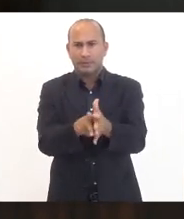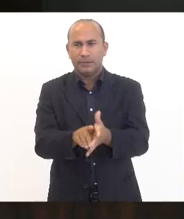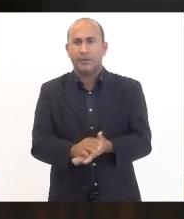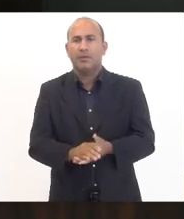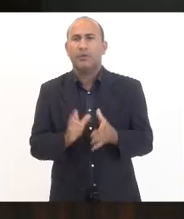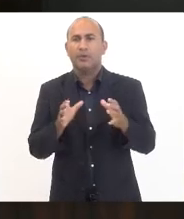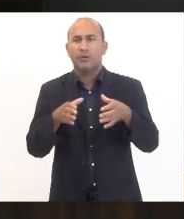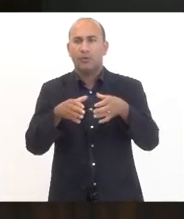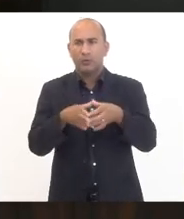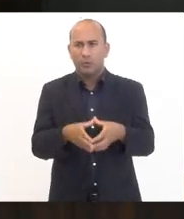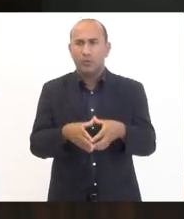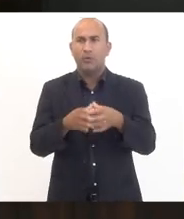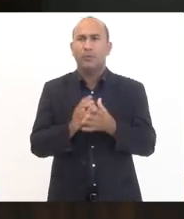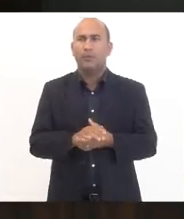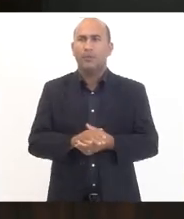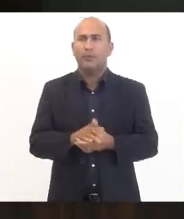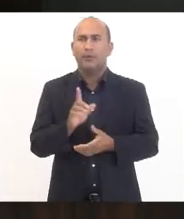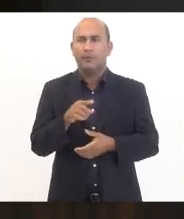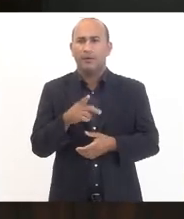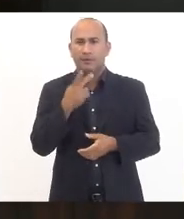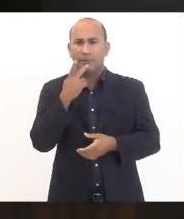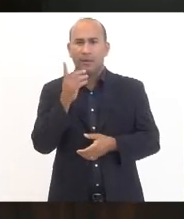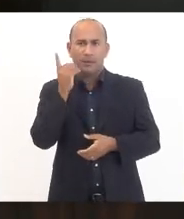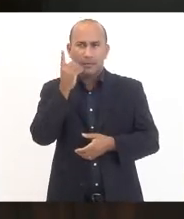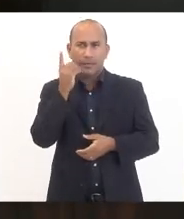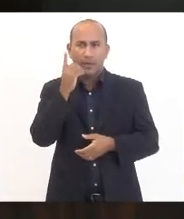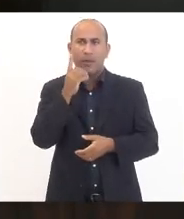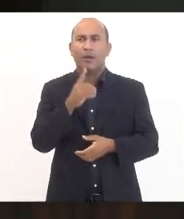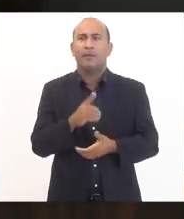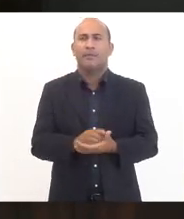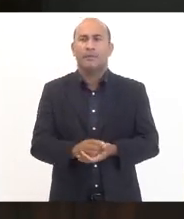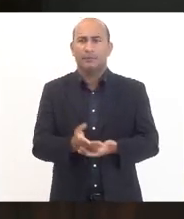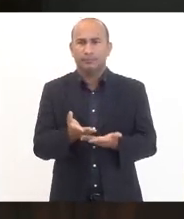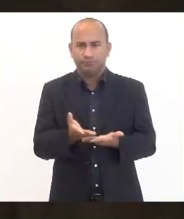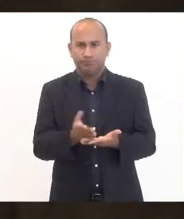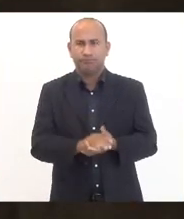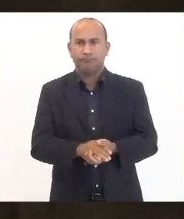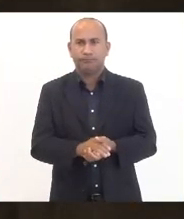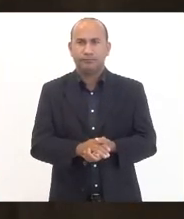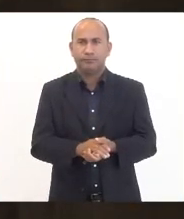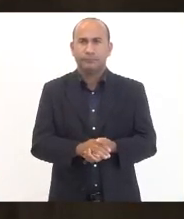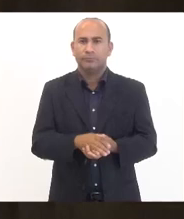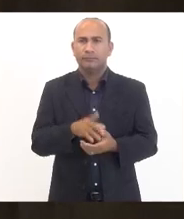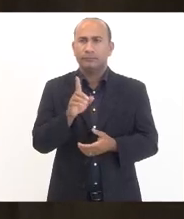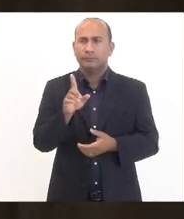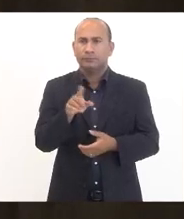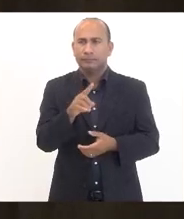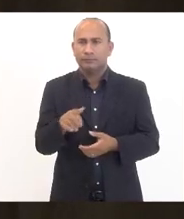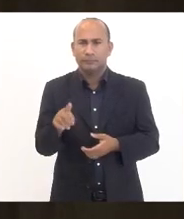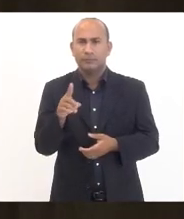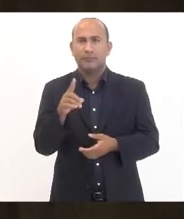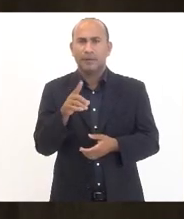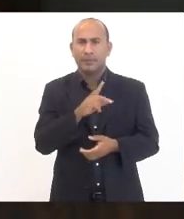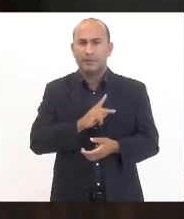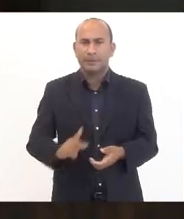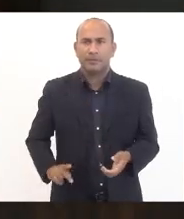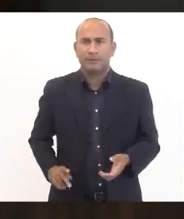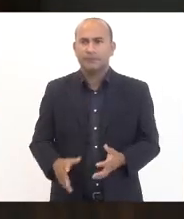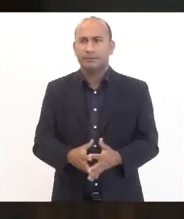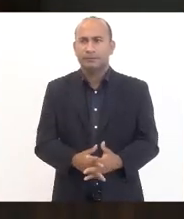da Comissão de Emendas Condicionais e Vetos. Para emitir parecer, deputado Rosenberg Reis. Pela rejeição, senhor presidente.